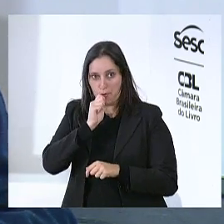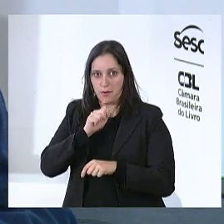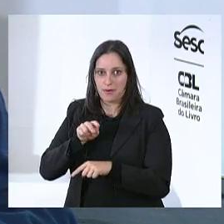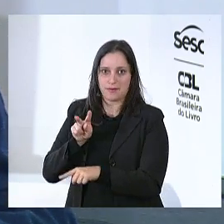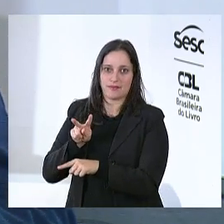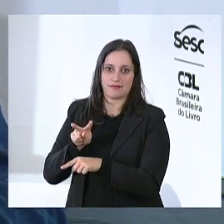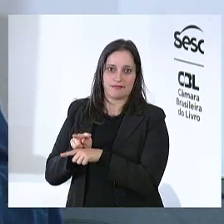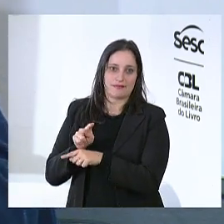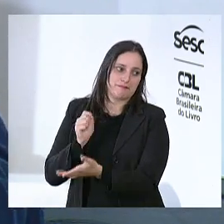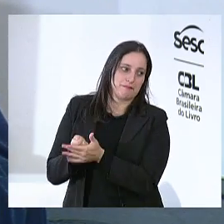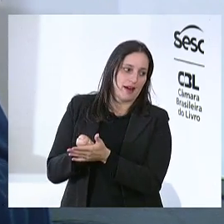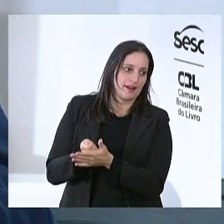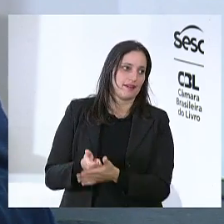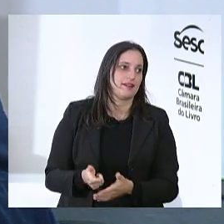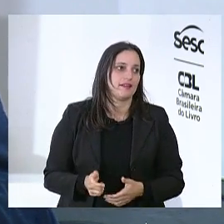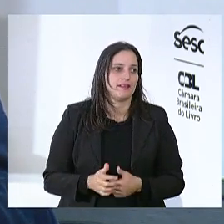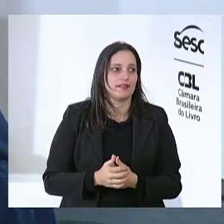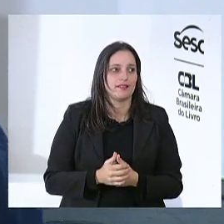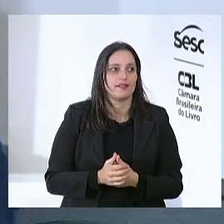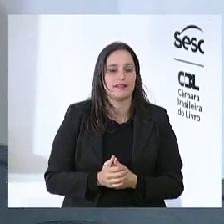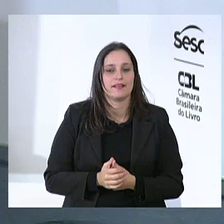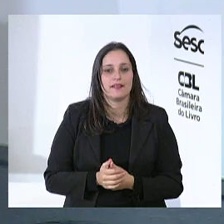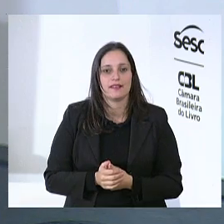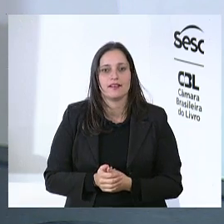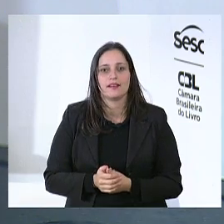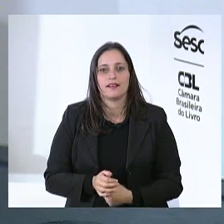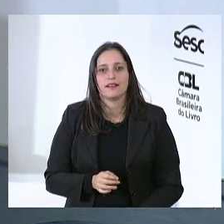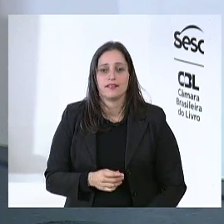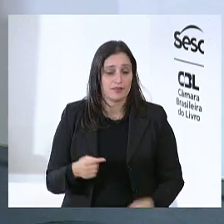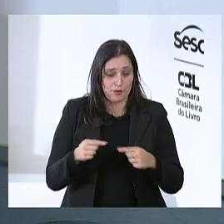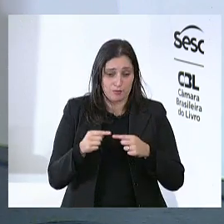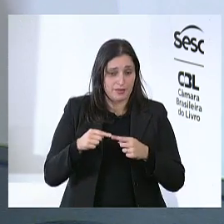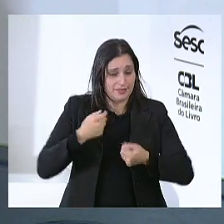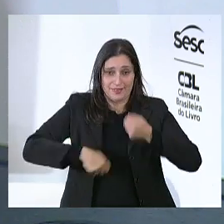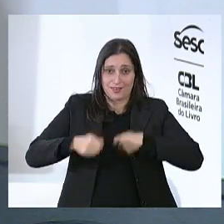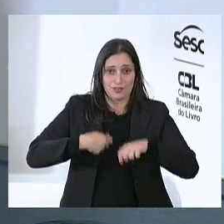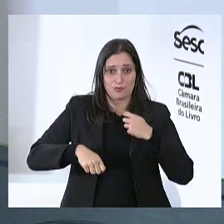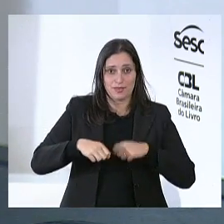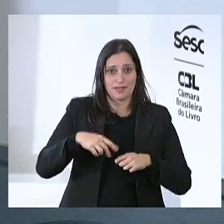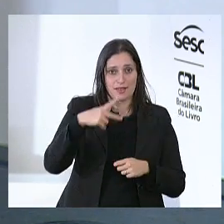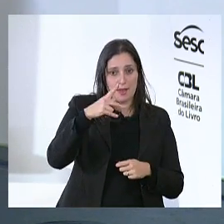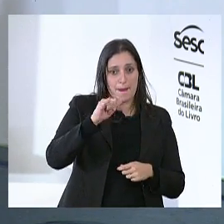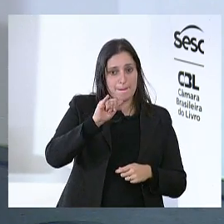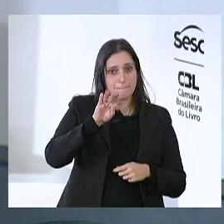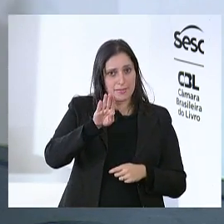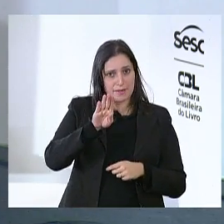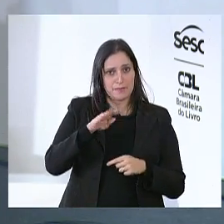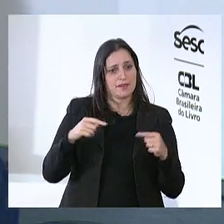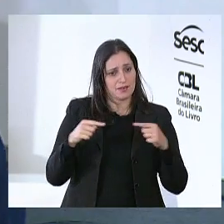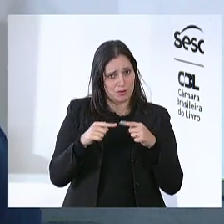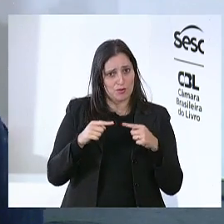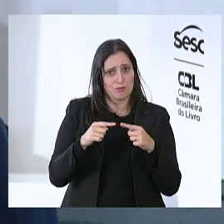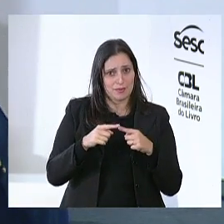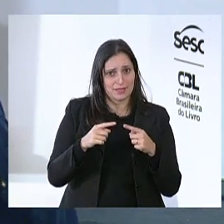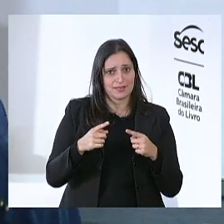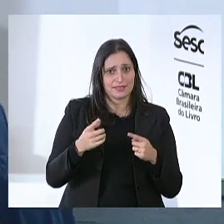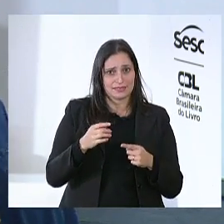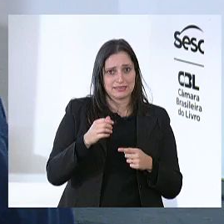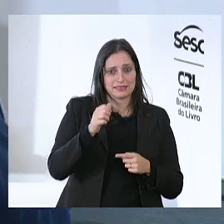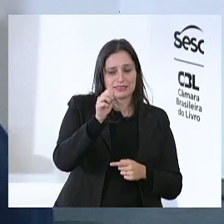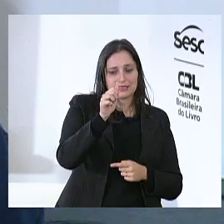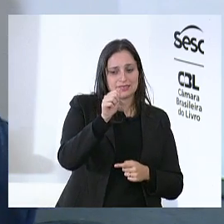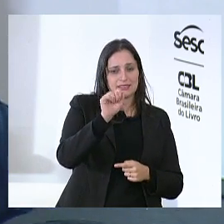entende? Esse negócio, porque o PIB é uma arma ideológica hoje, não é um instrumento